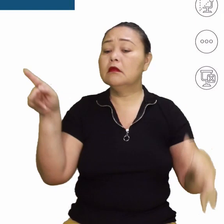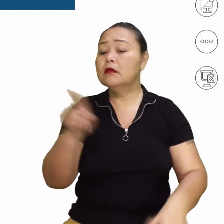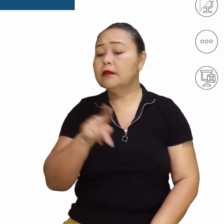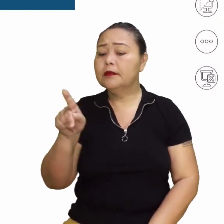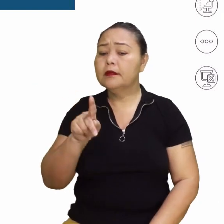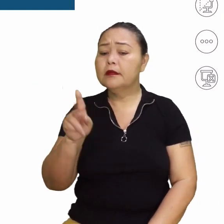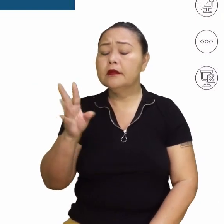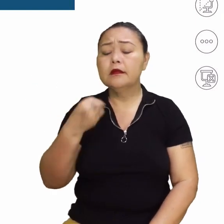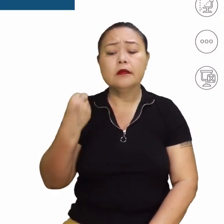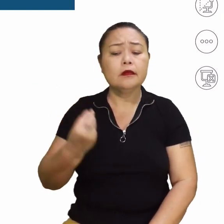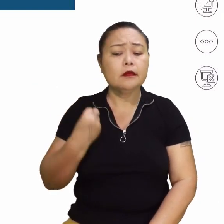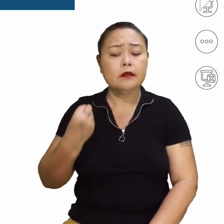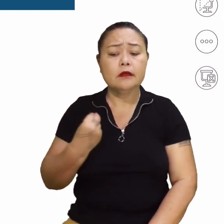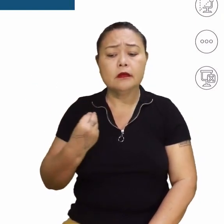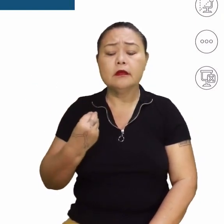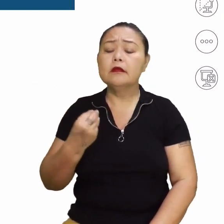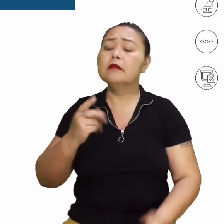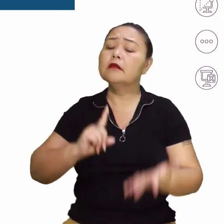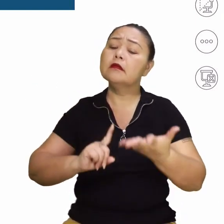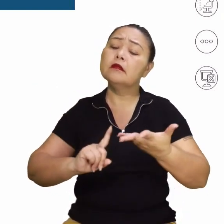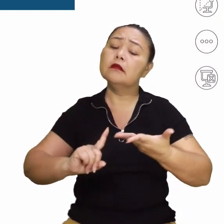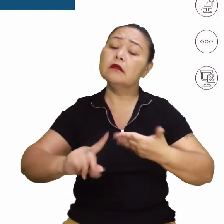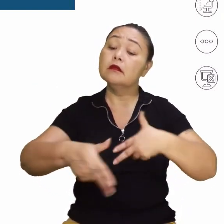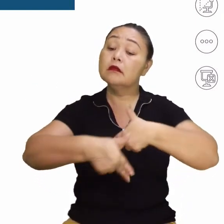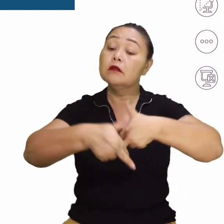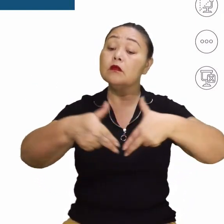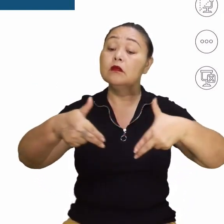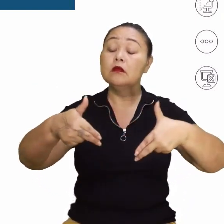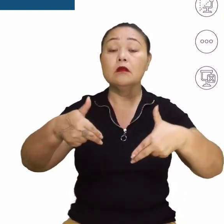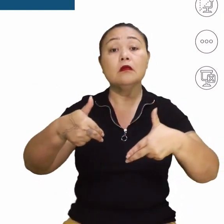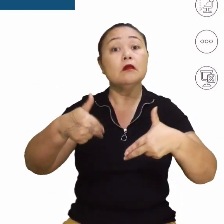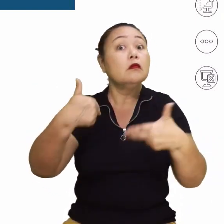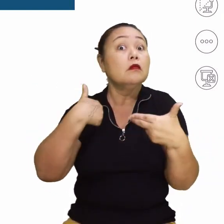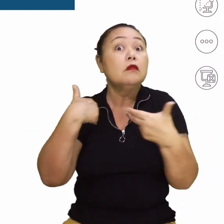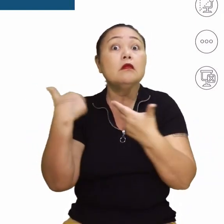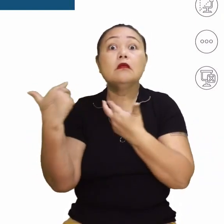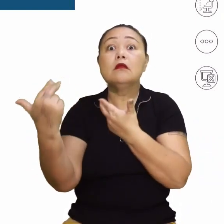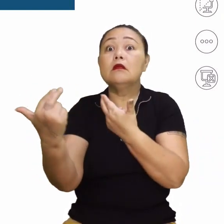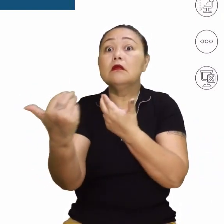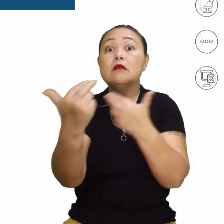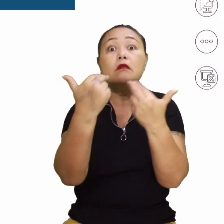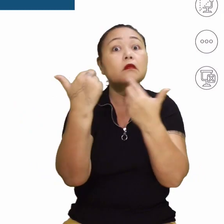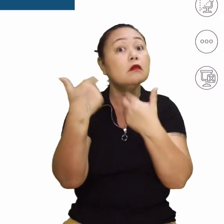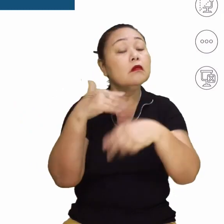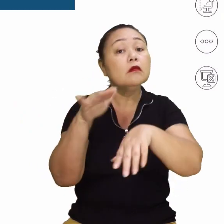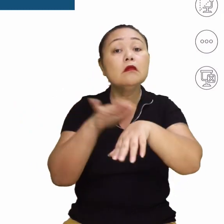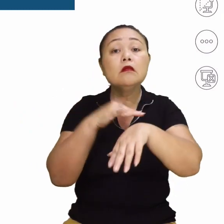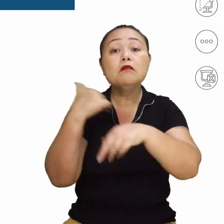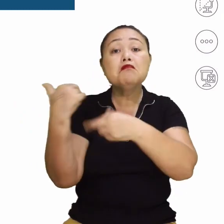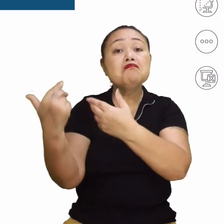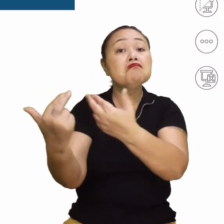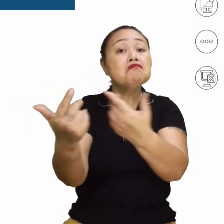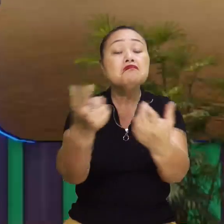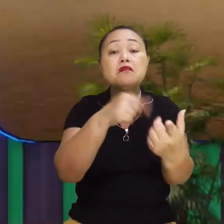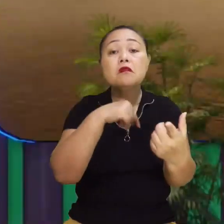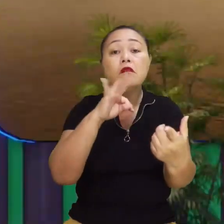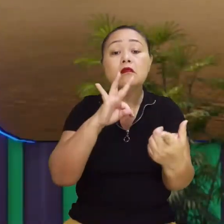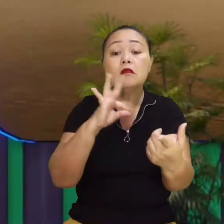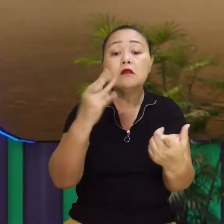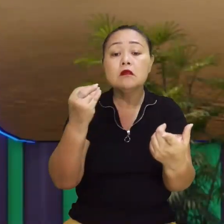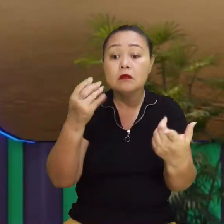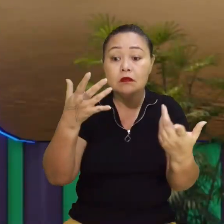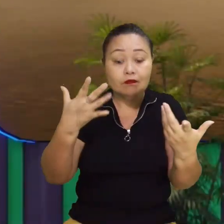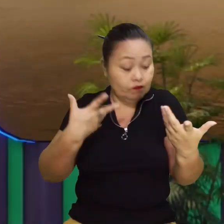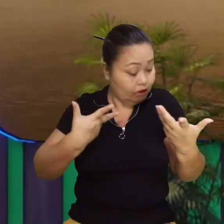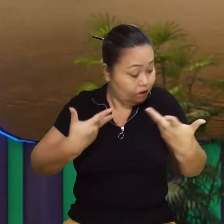Professor Como assim a diversidade étnica é porque não nós não somos iguais e em toda a